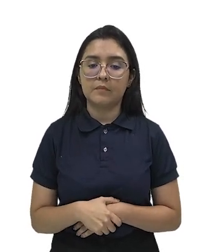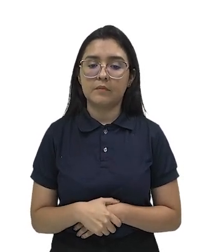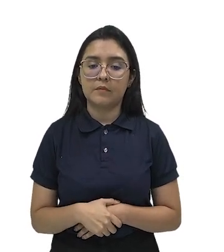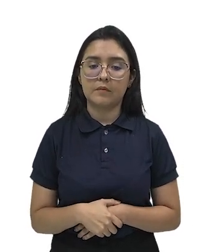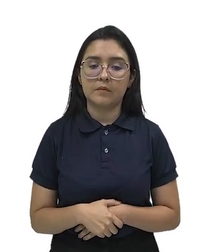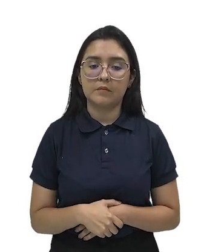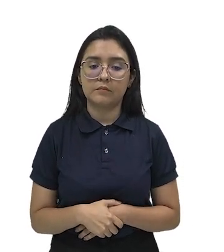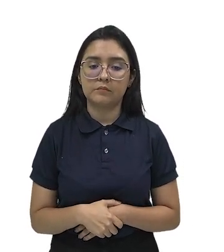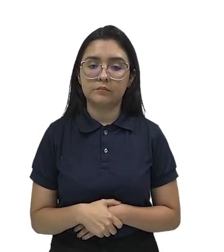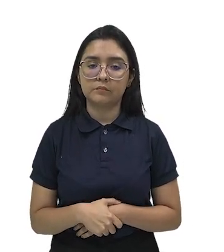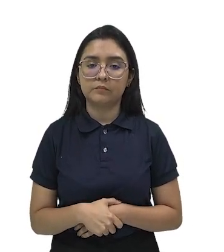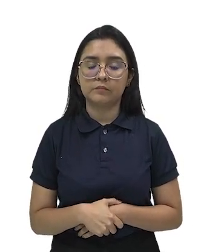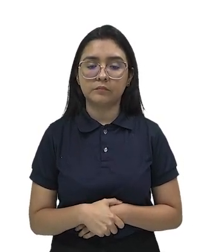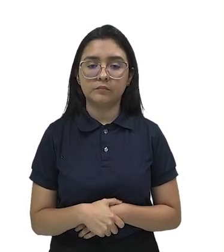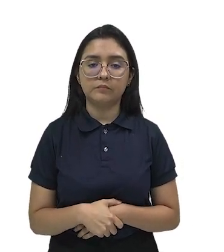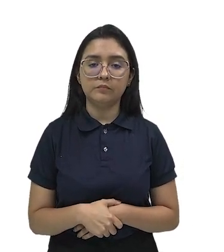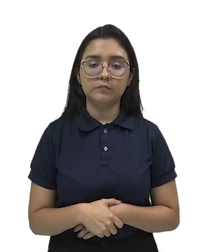0.